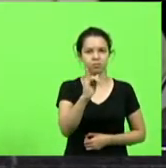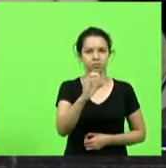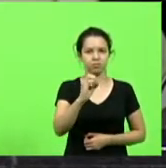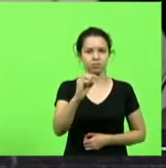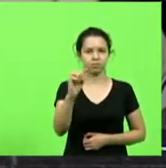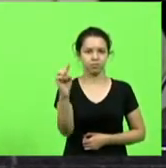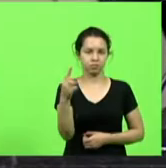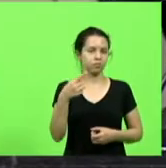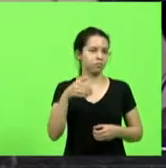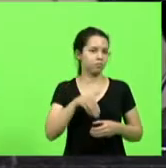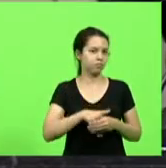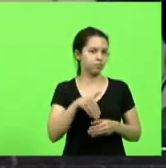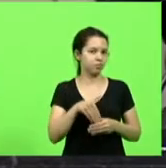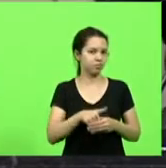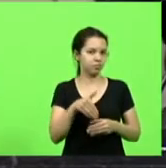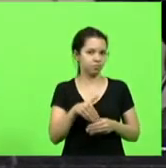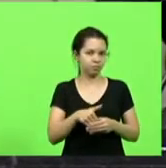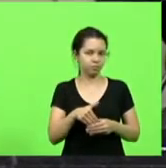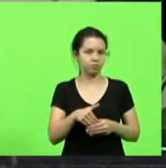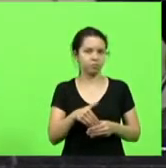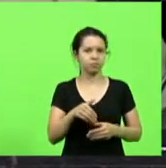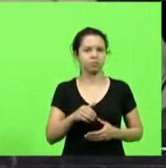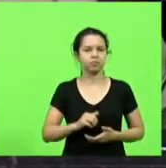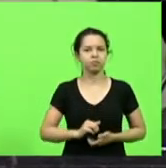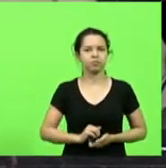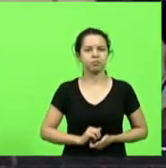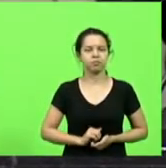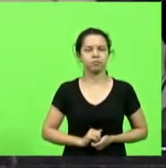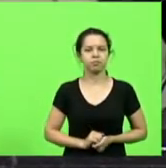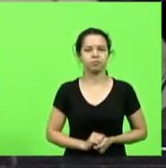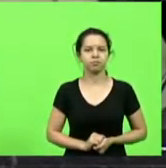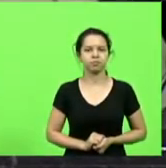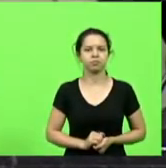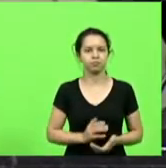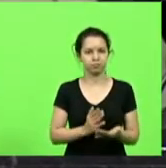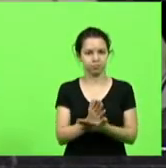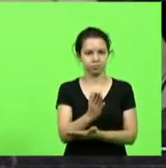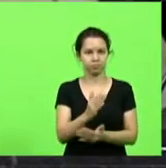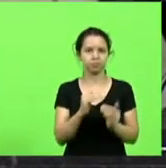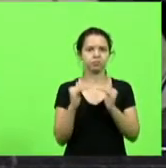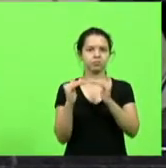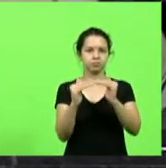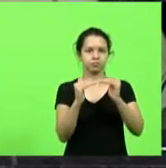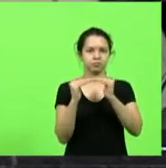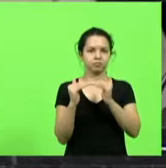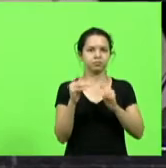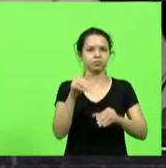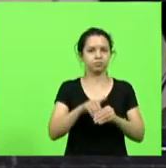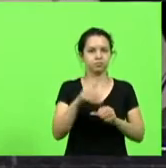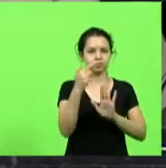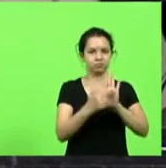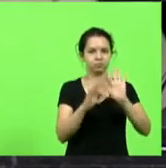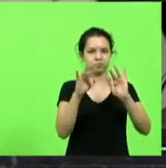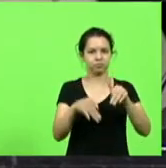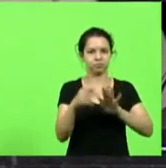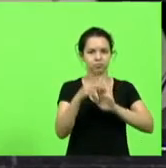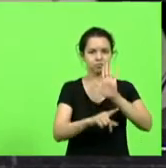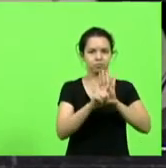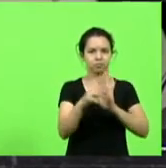Em votação, deputados que aprovam, permaneçam como se encontra. Aprovado por unanimidade. Votação da redação final do projeto de